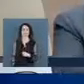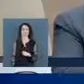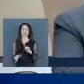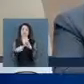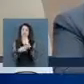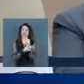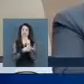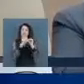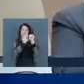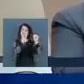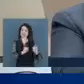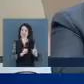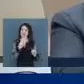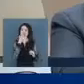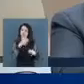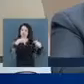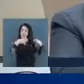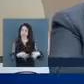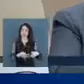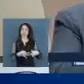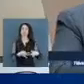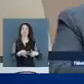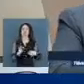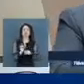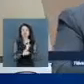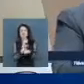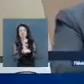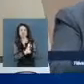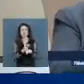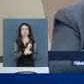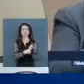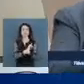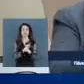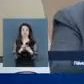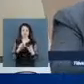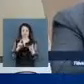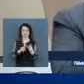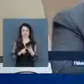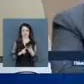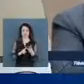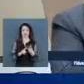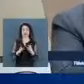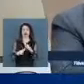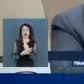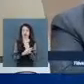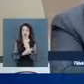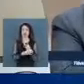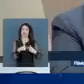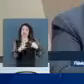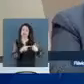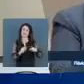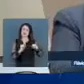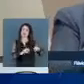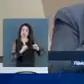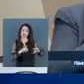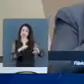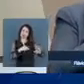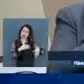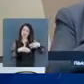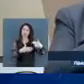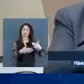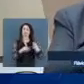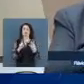garantir um sistema eficiente de penas alternativas. 3, nós garantirmos trabalho e educação, que nós estamos avançando.